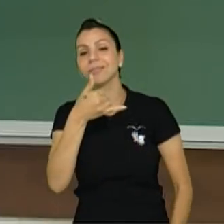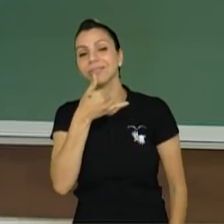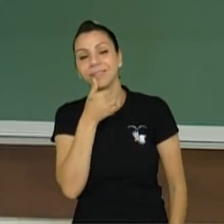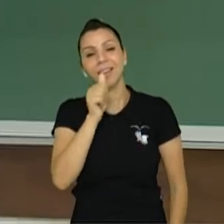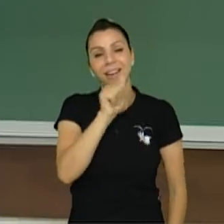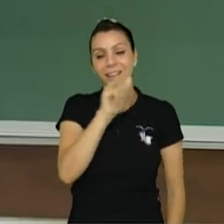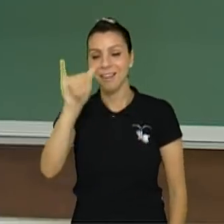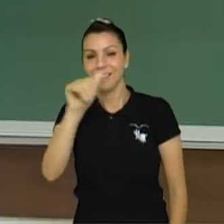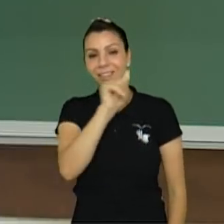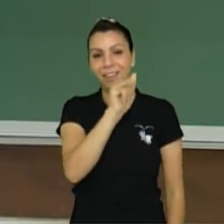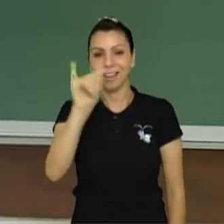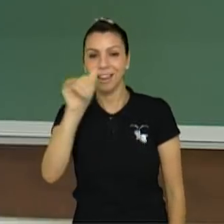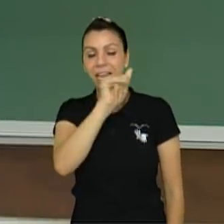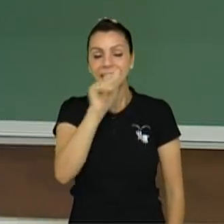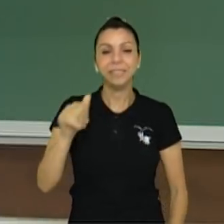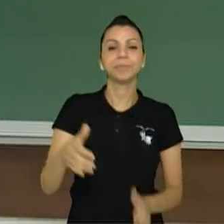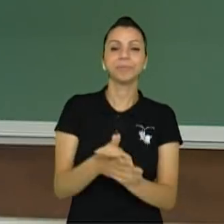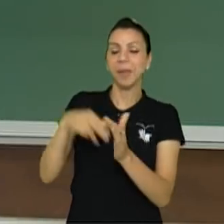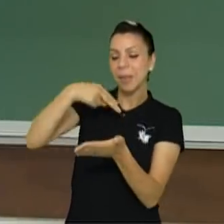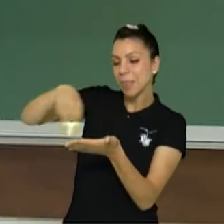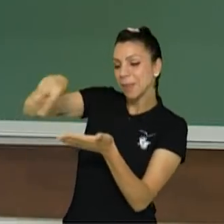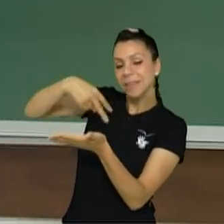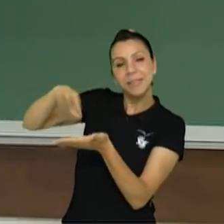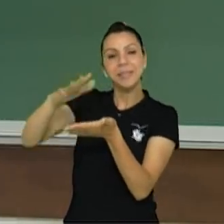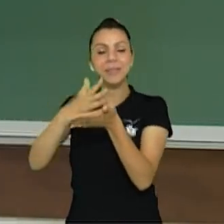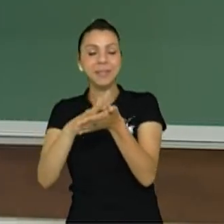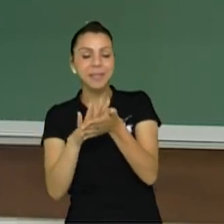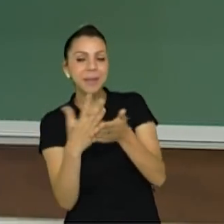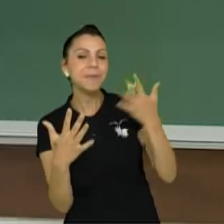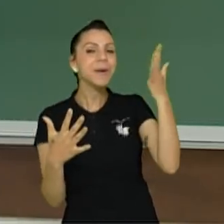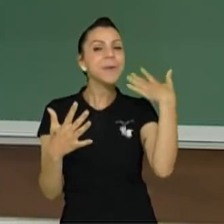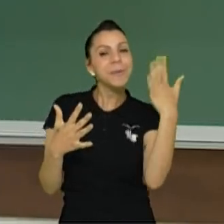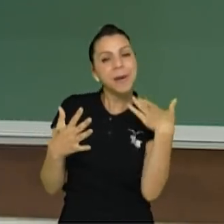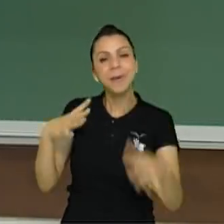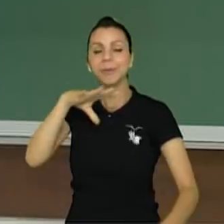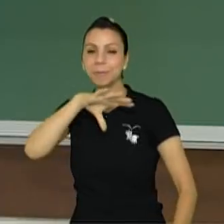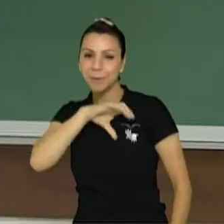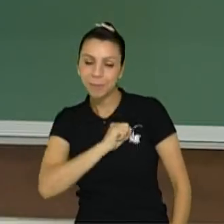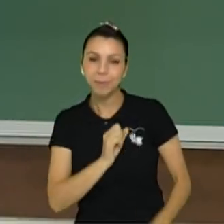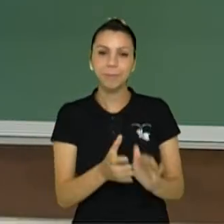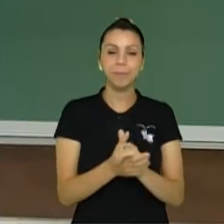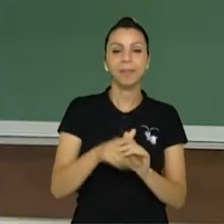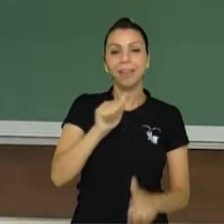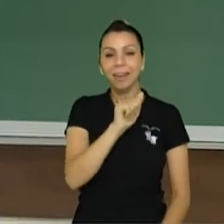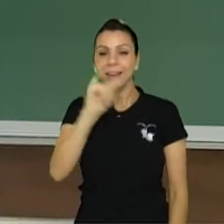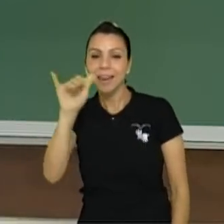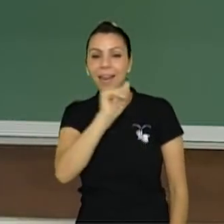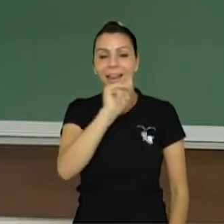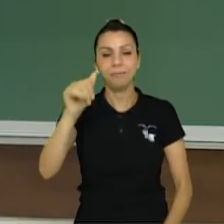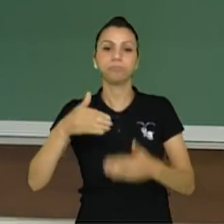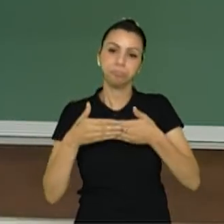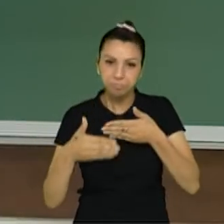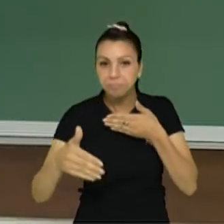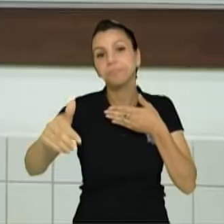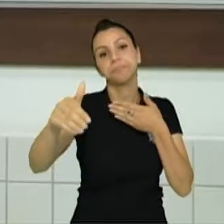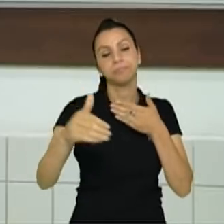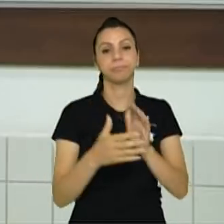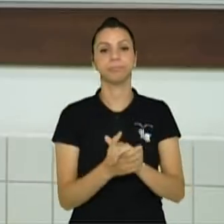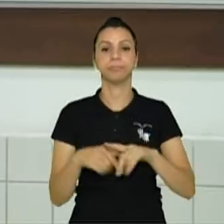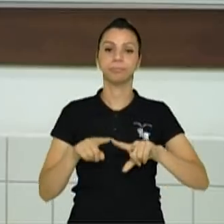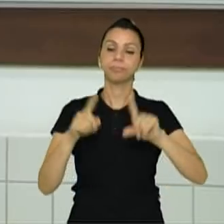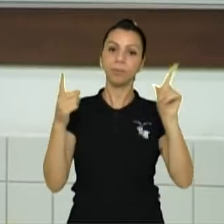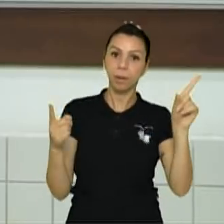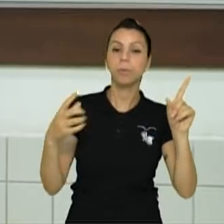ai, dança o samba com calor, meu amor. Ai, ai, ai, e por aí continua, certo? Então,